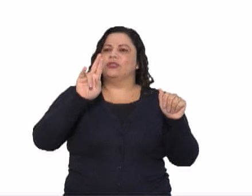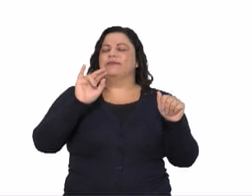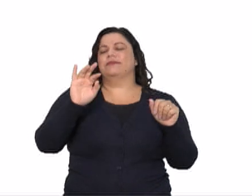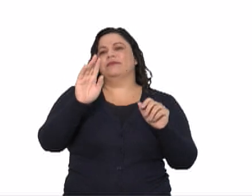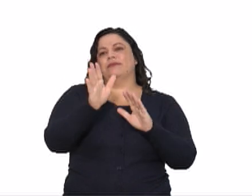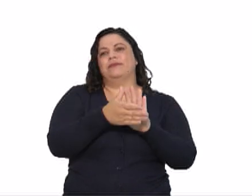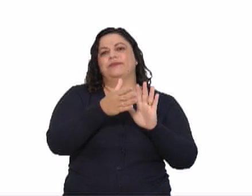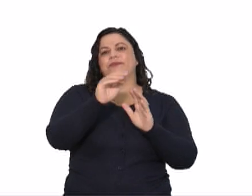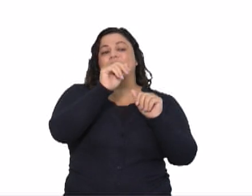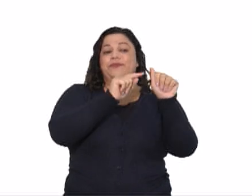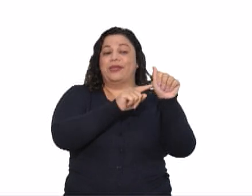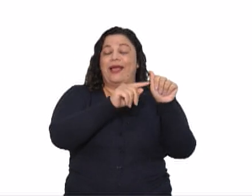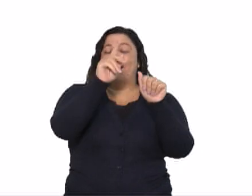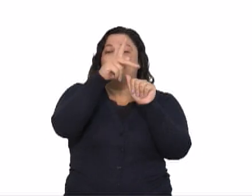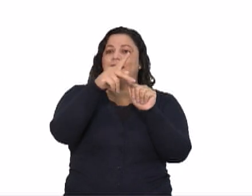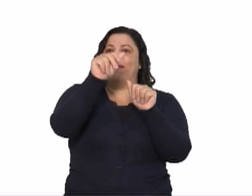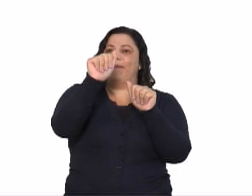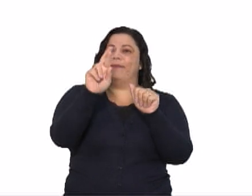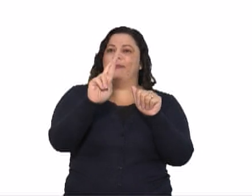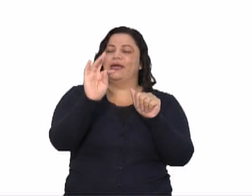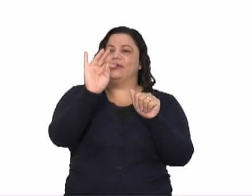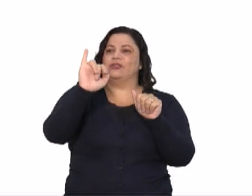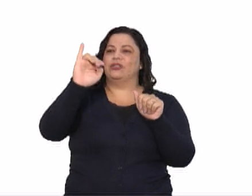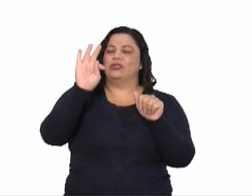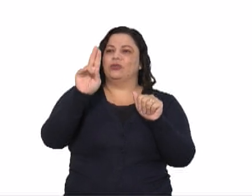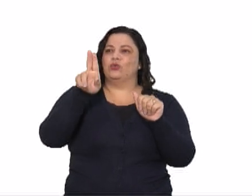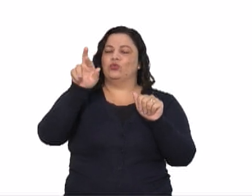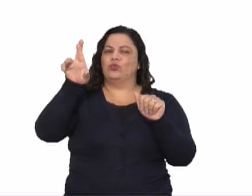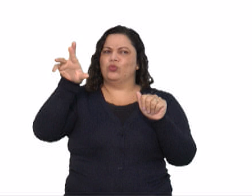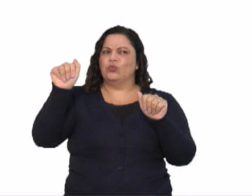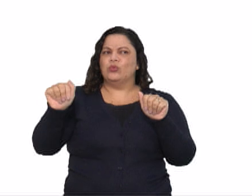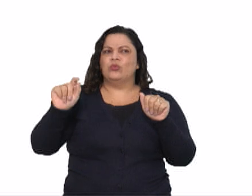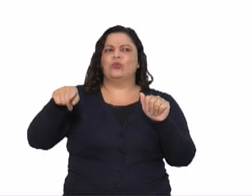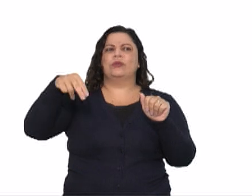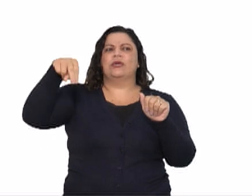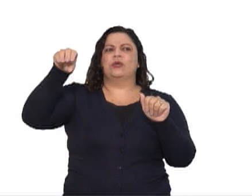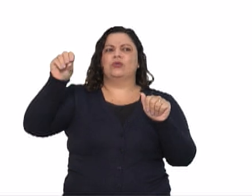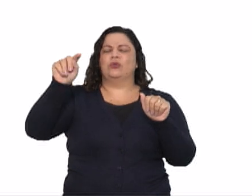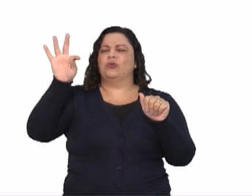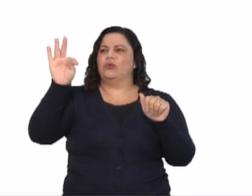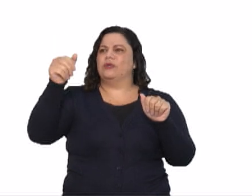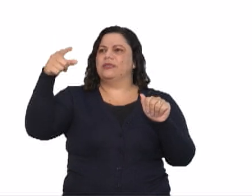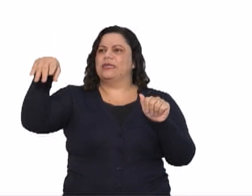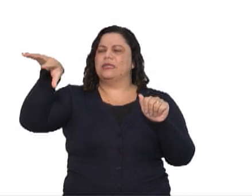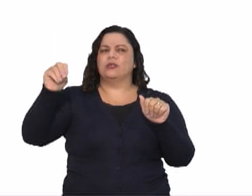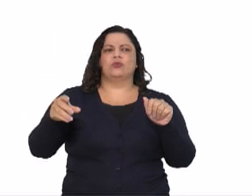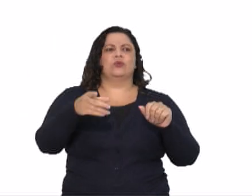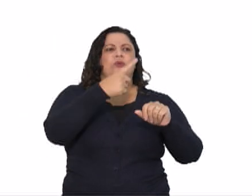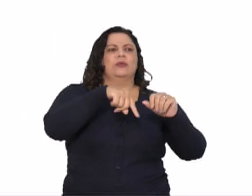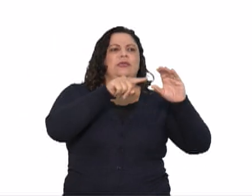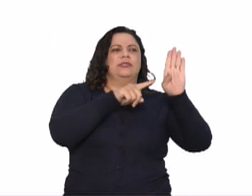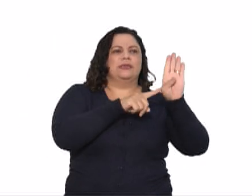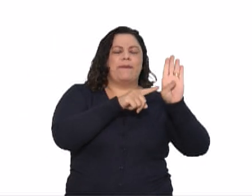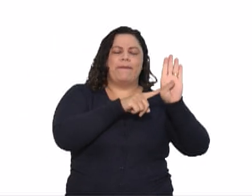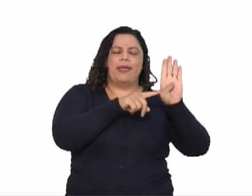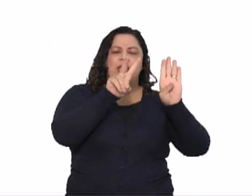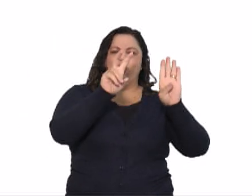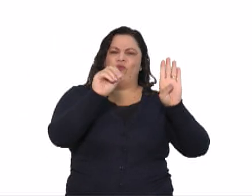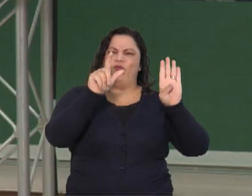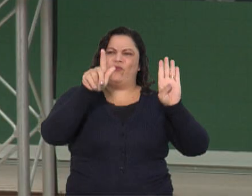B. Vogais, consoantes, sílabas tônicas. C. Assemblagem, colagem, montagem.